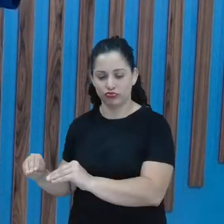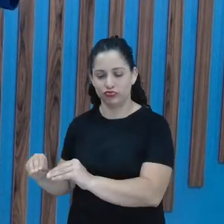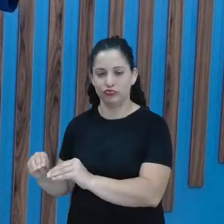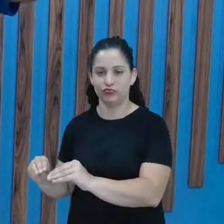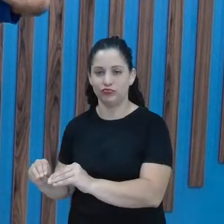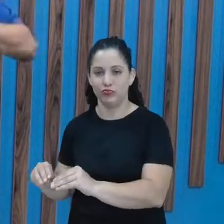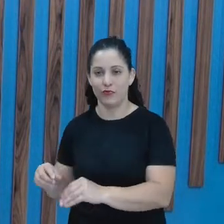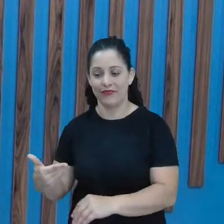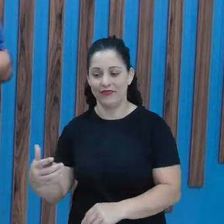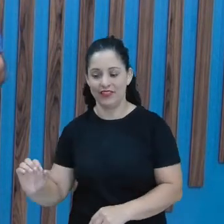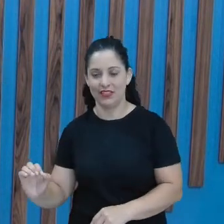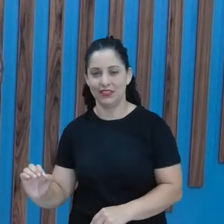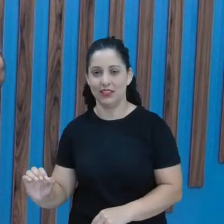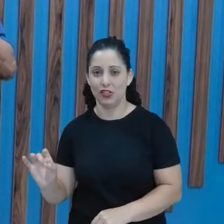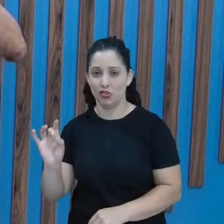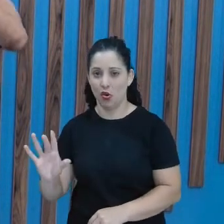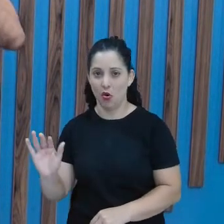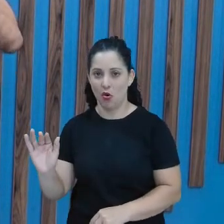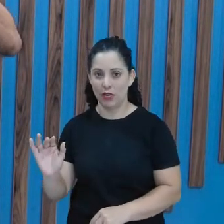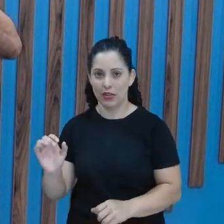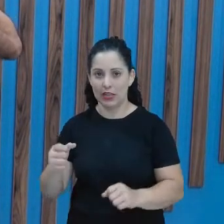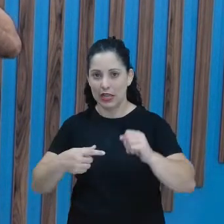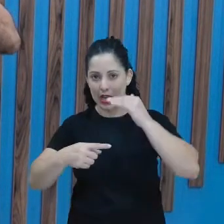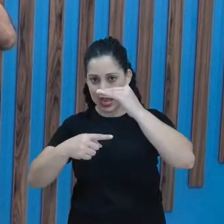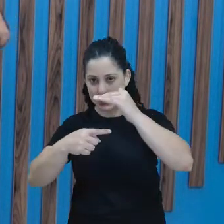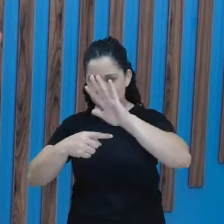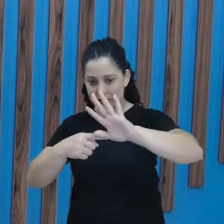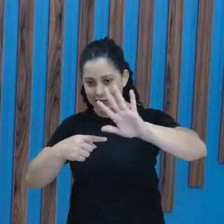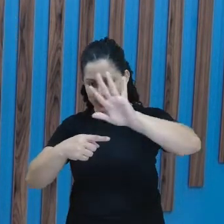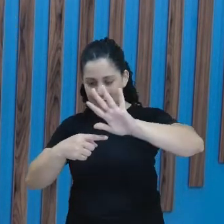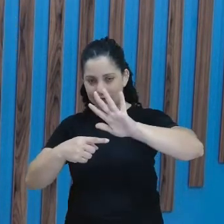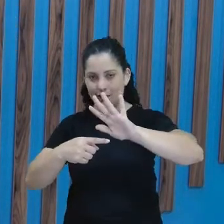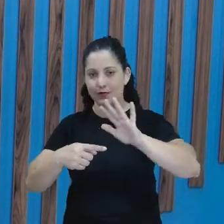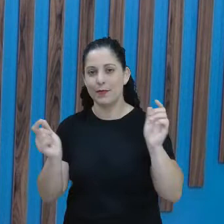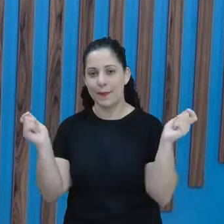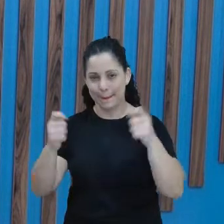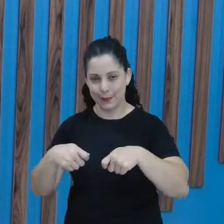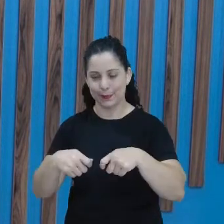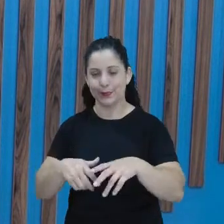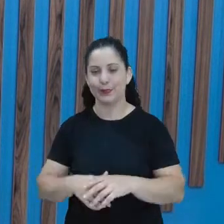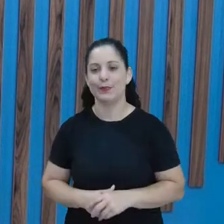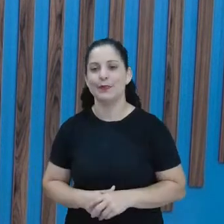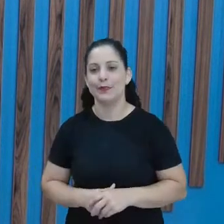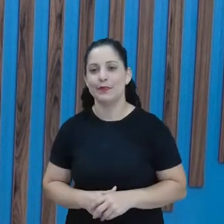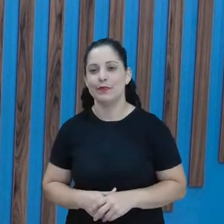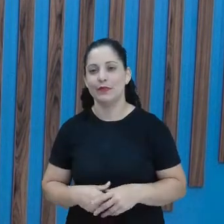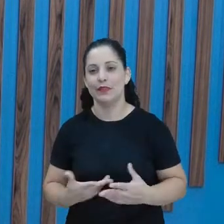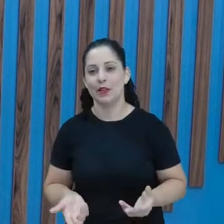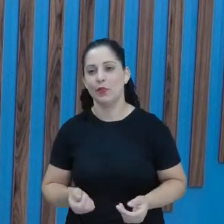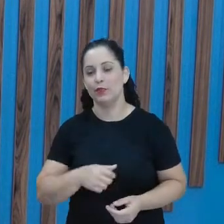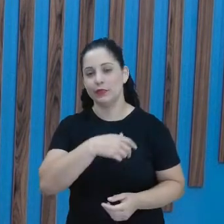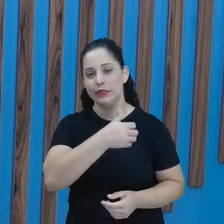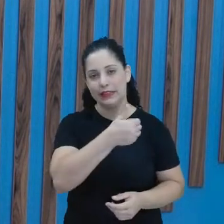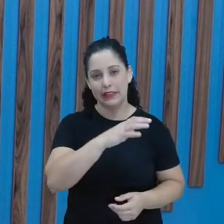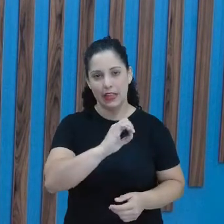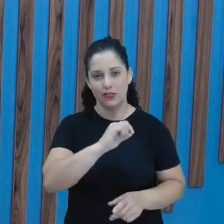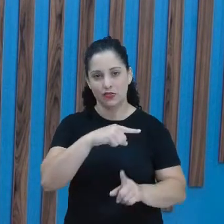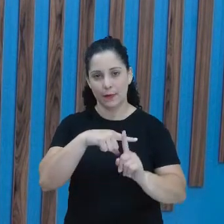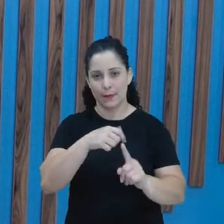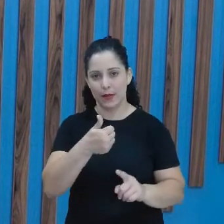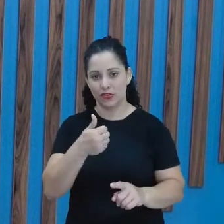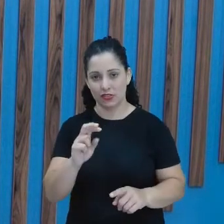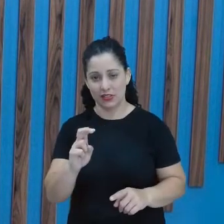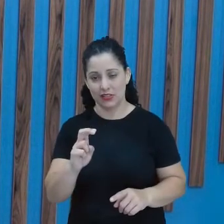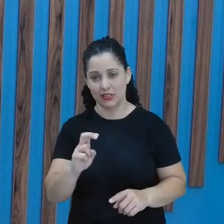fazer as operações em cima. Então, dez mais quinze, aqui você soma, dez mais quinze dá vinte e cinco.